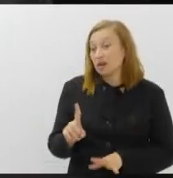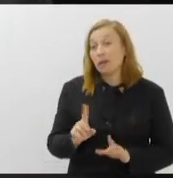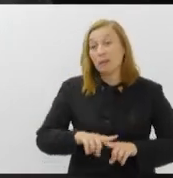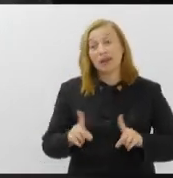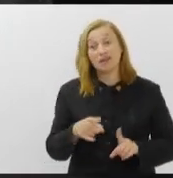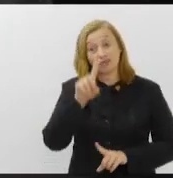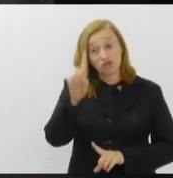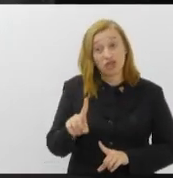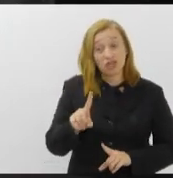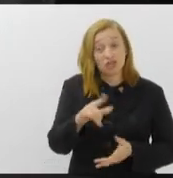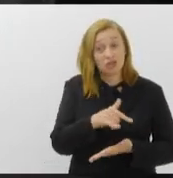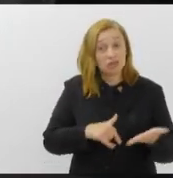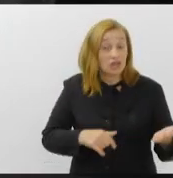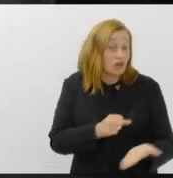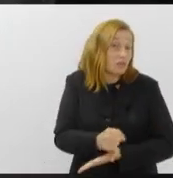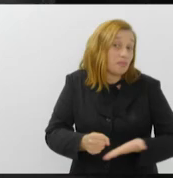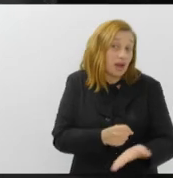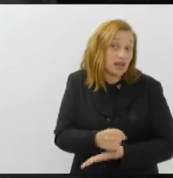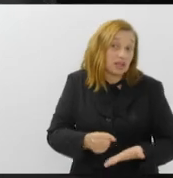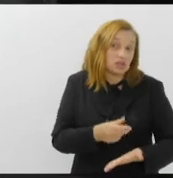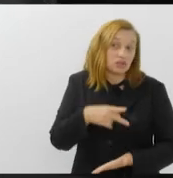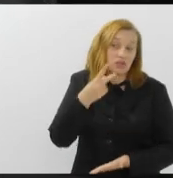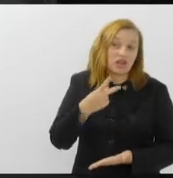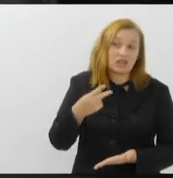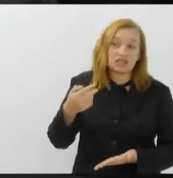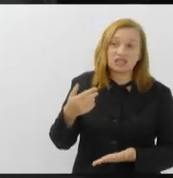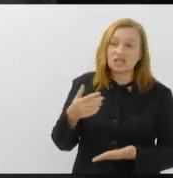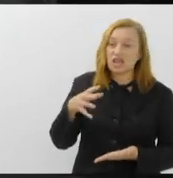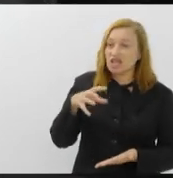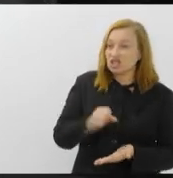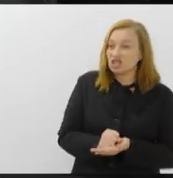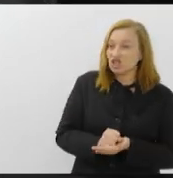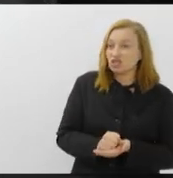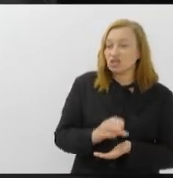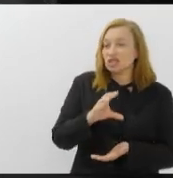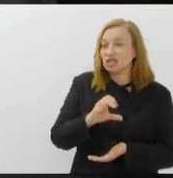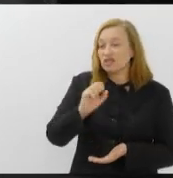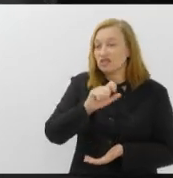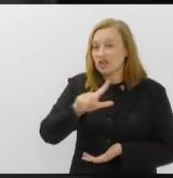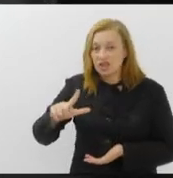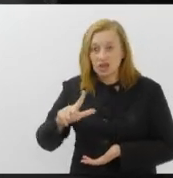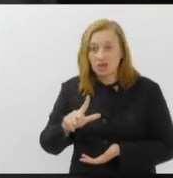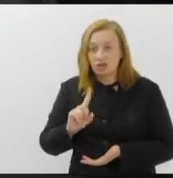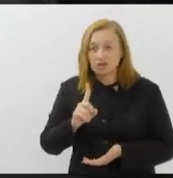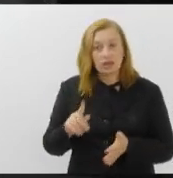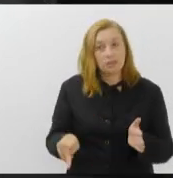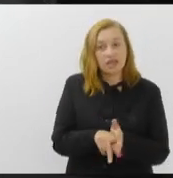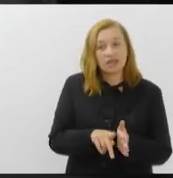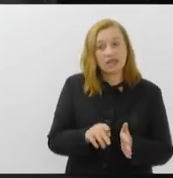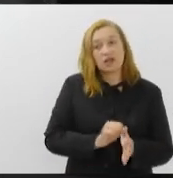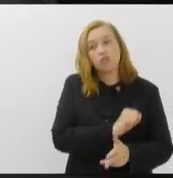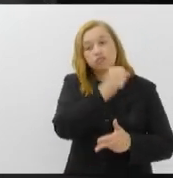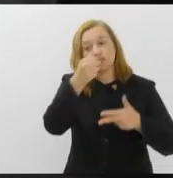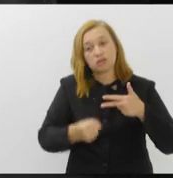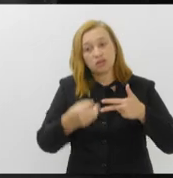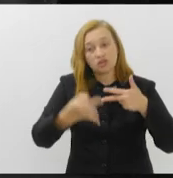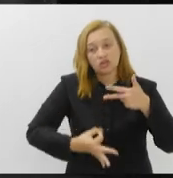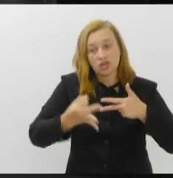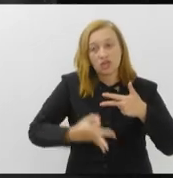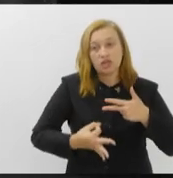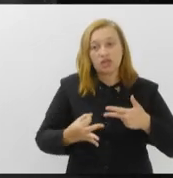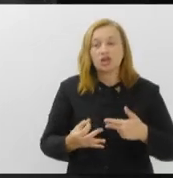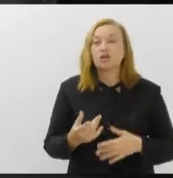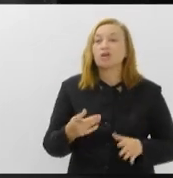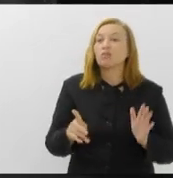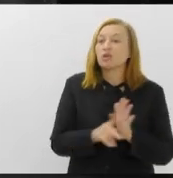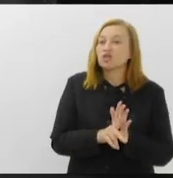à documentação é básico. Eu não estou falando aqui de registro civil, que isso cabe, né, ao Poder Judiciário, aquele projeto que eu me